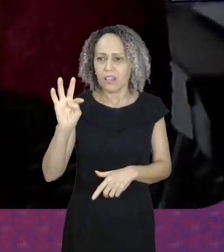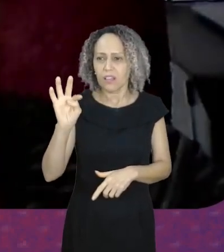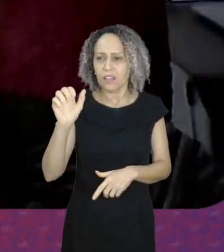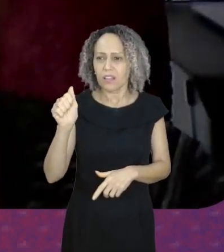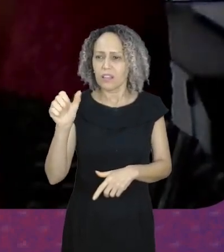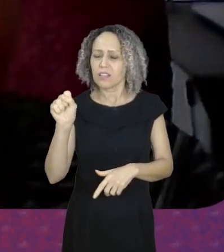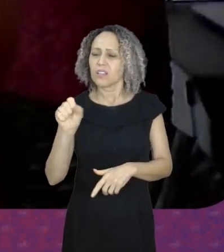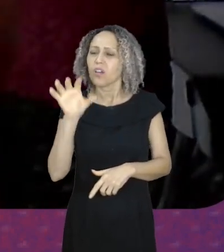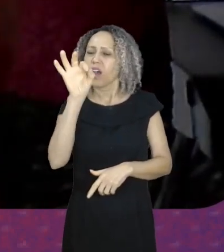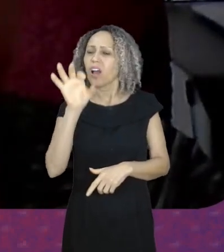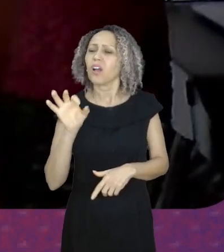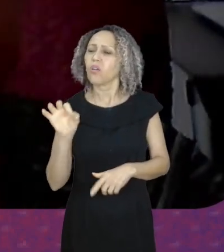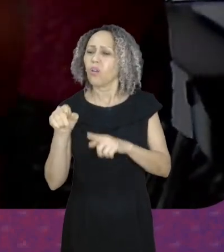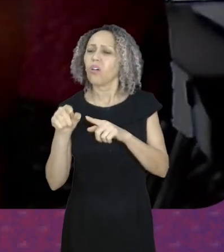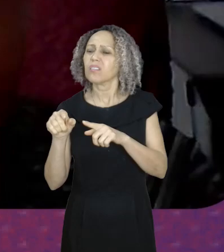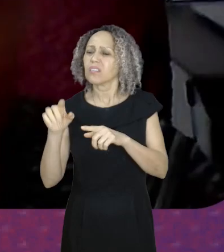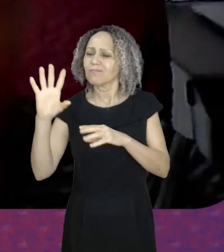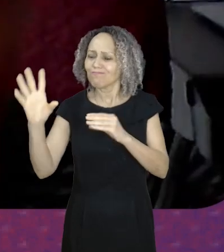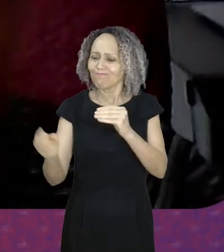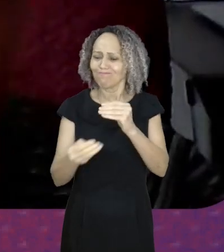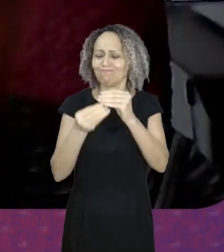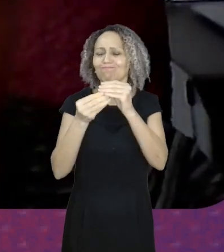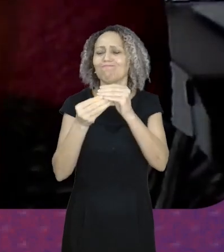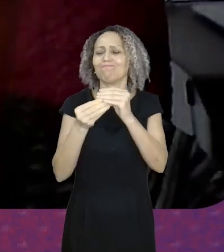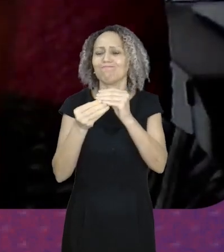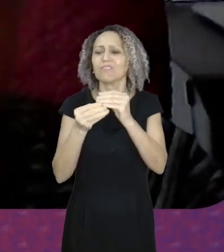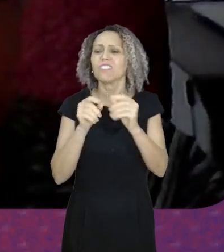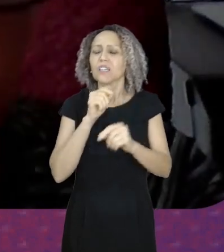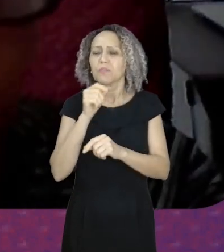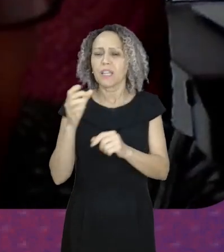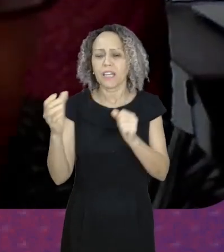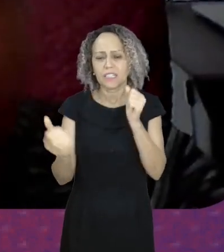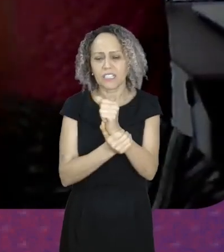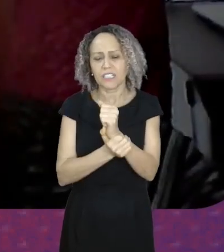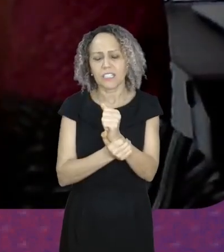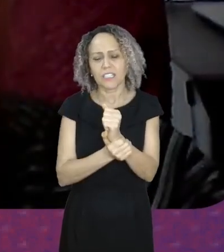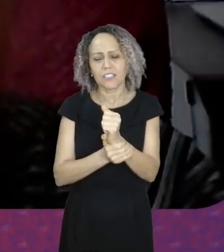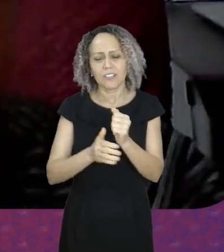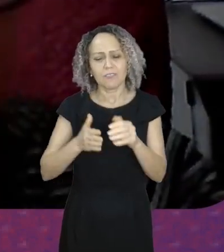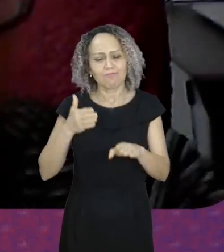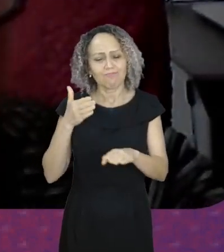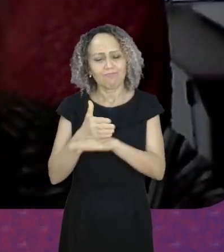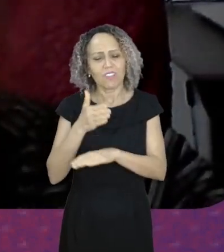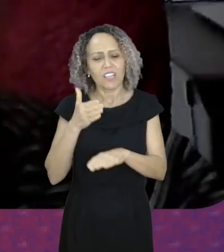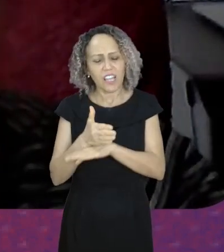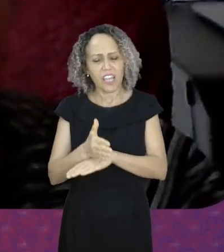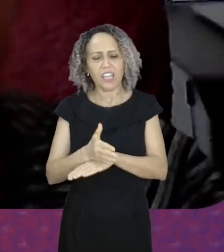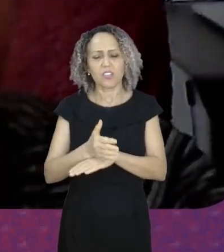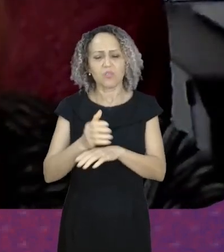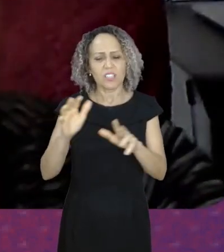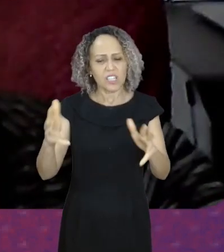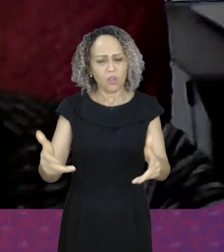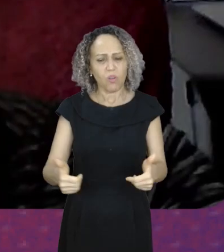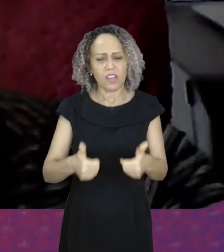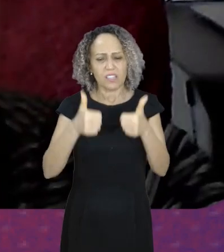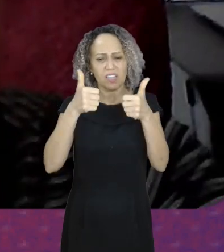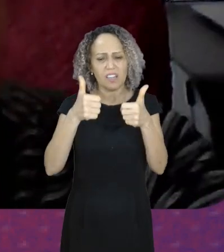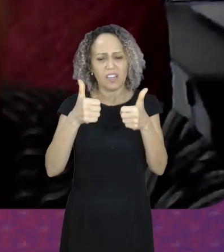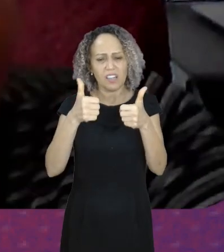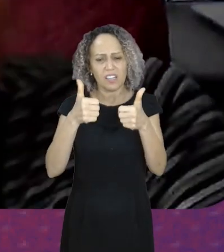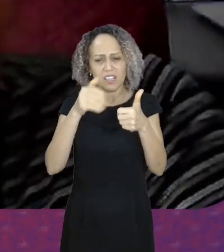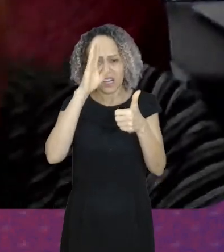luta pela garantia do acesso de qualidade gratuito e para